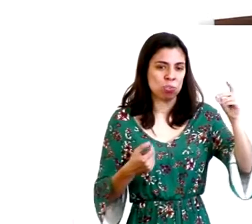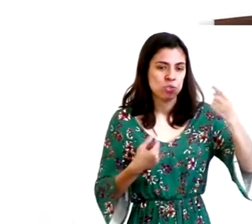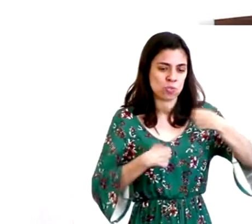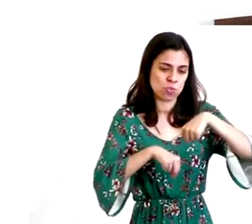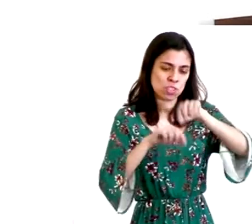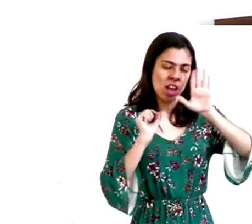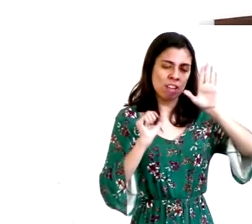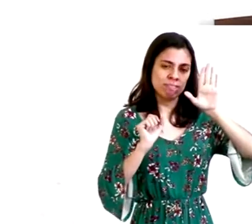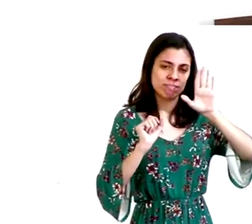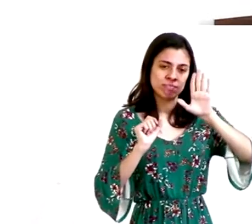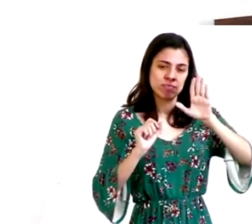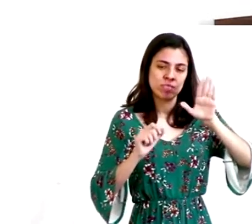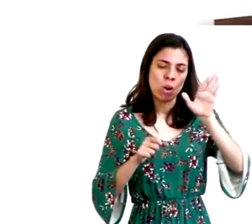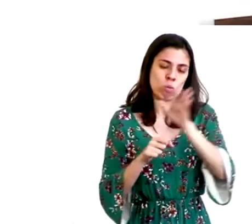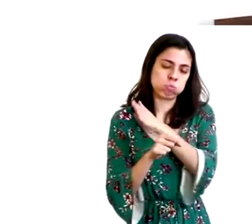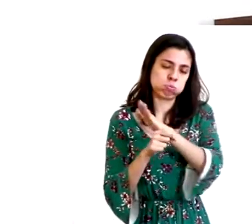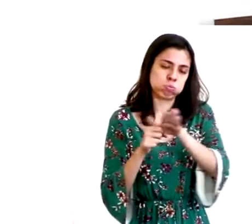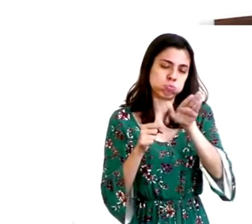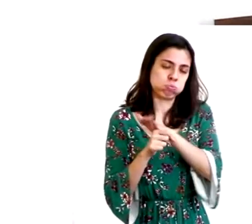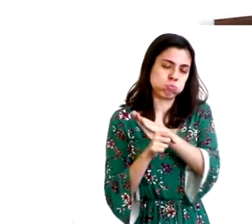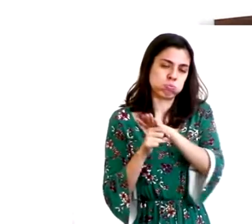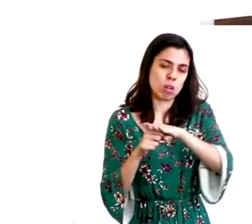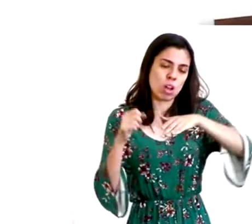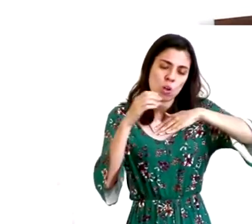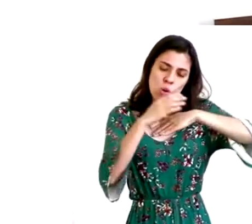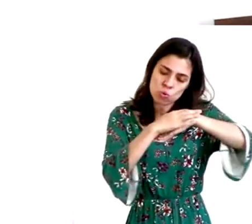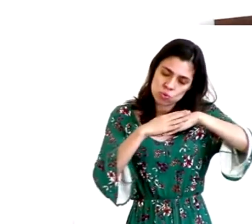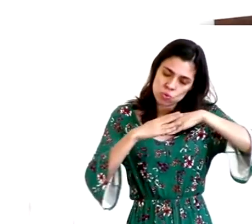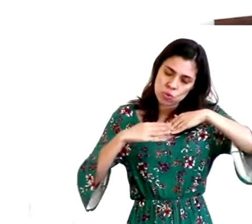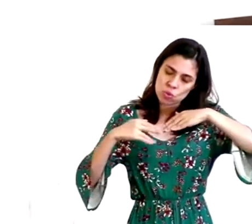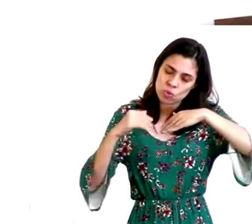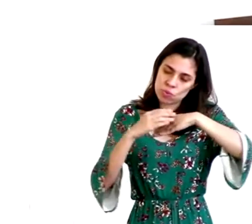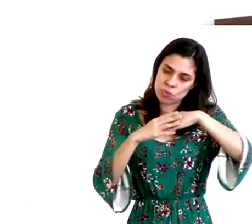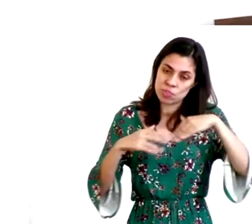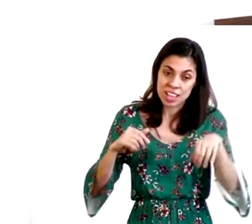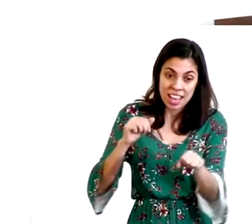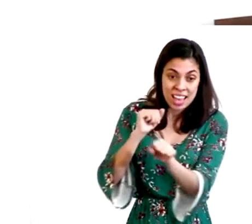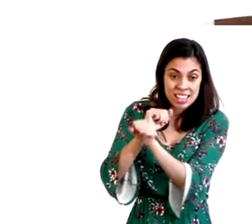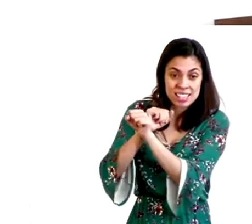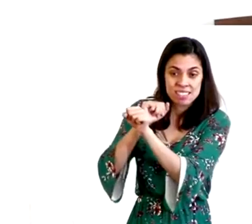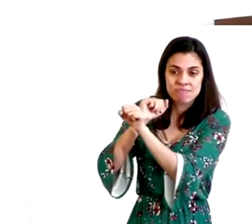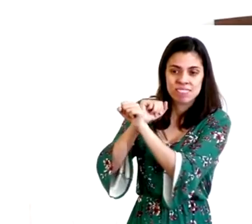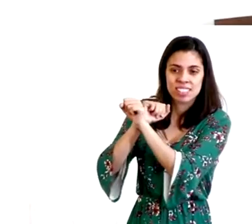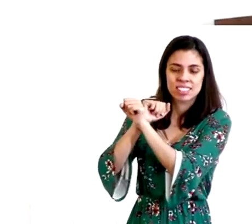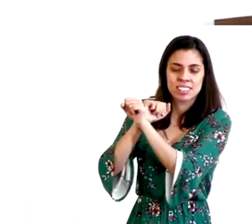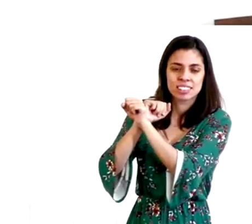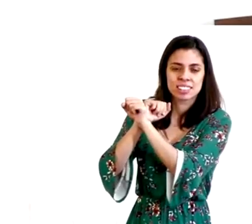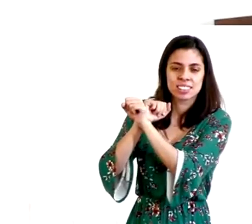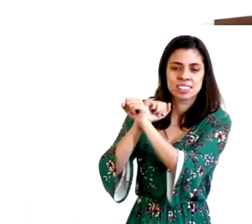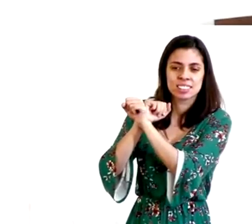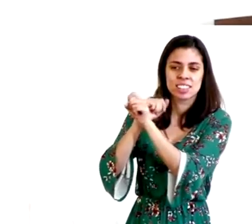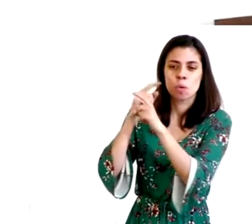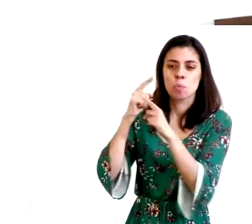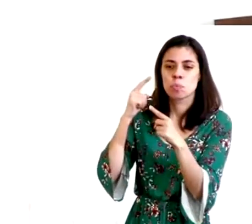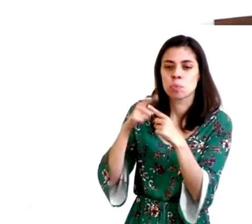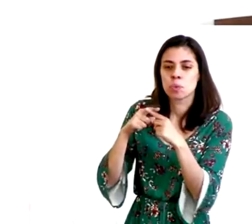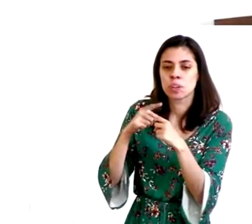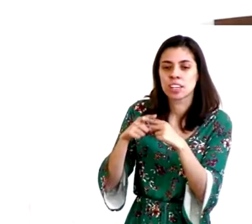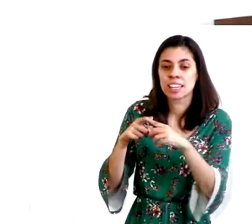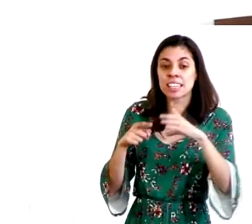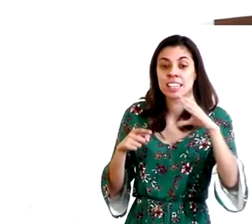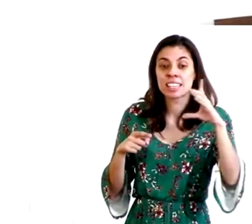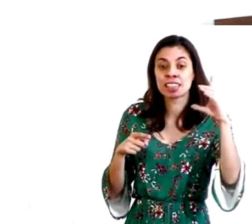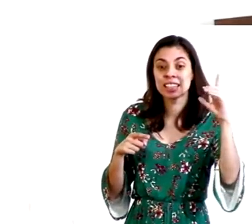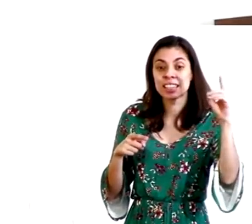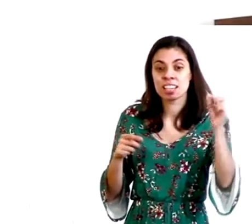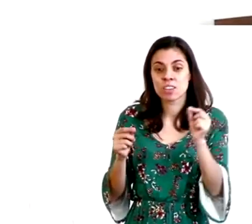de consolo. Este sermão nos enche de esperança, porque Deus está produzindo essa